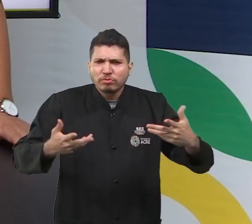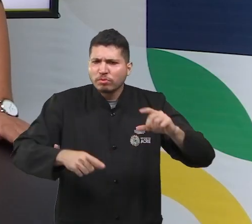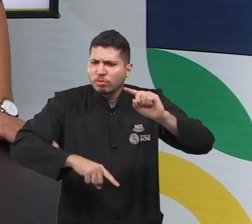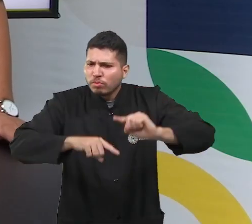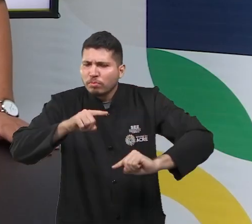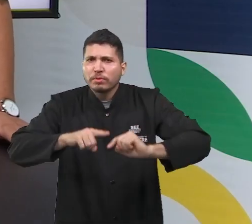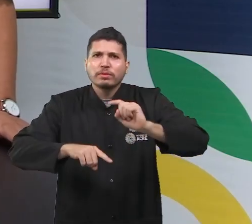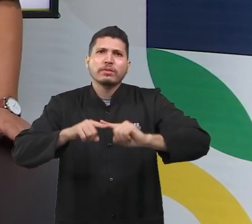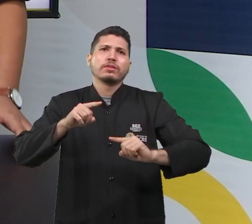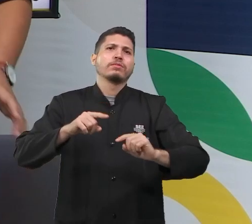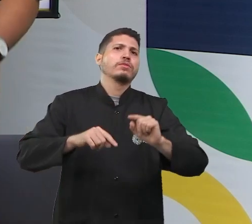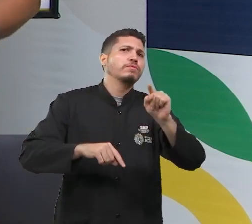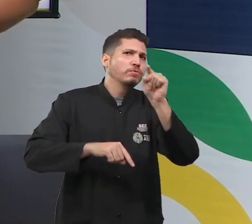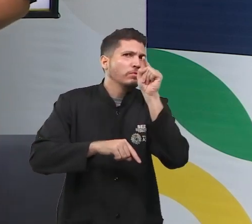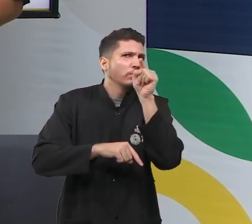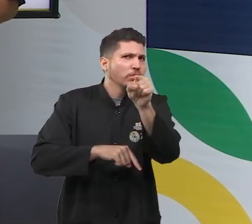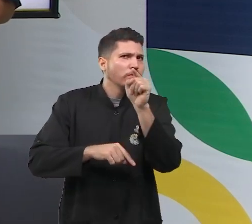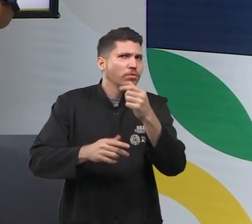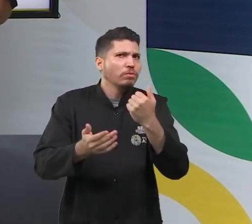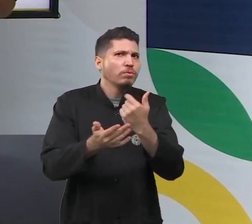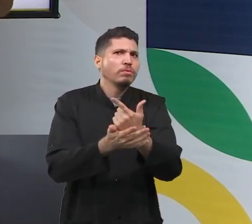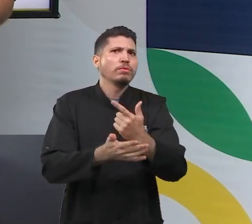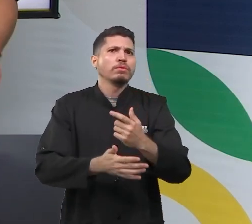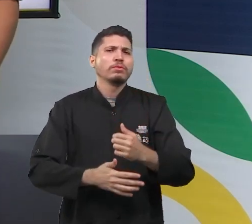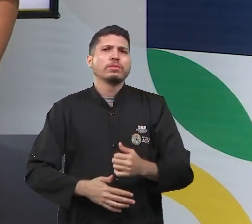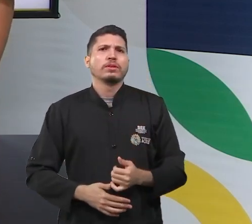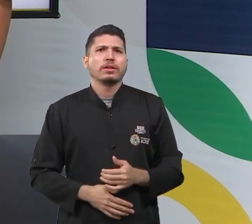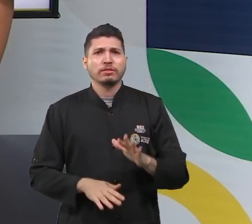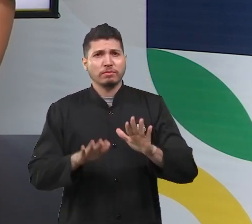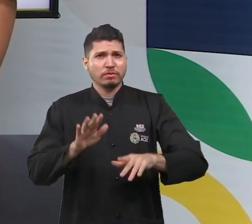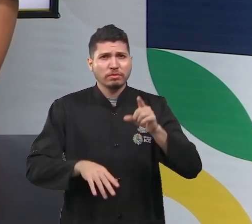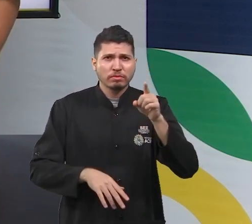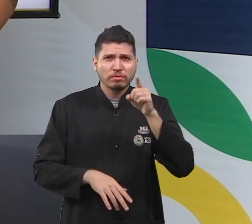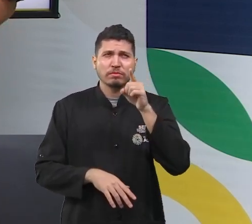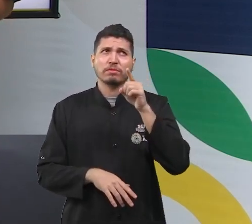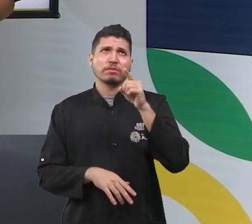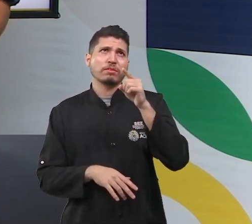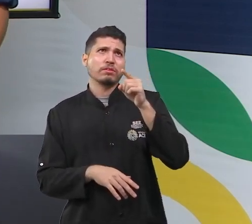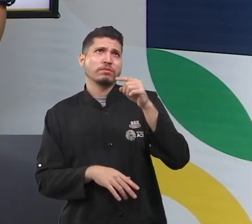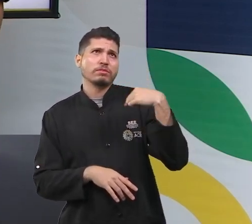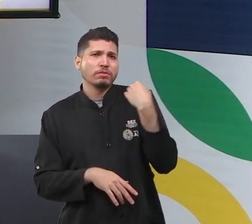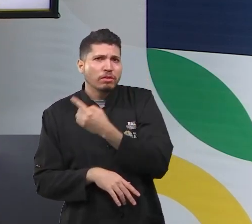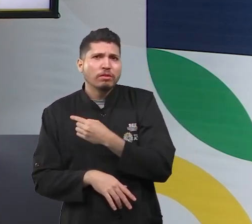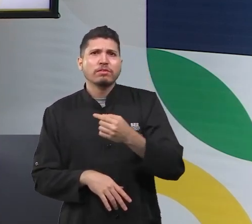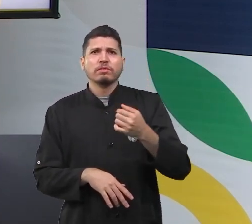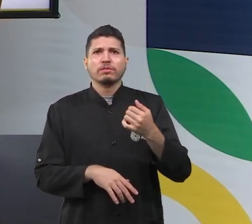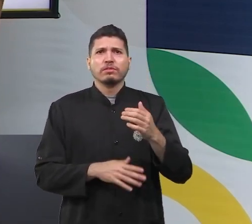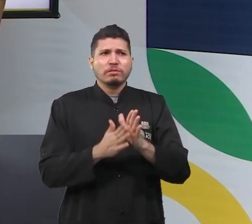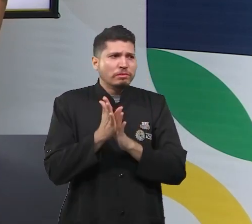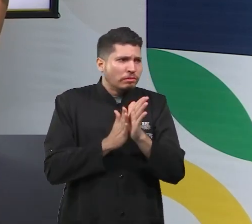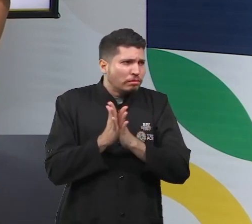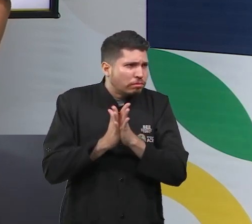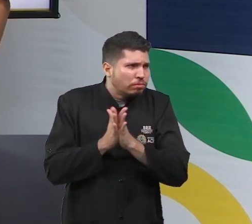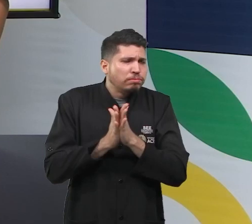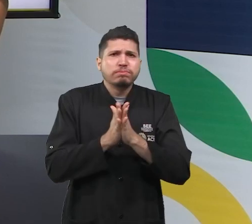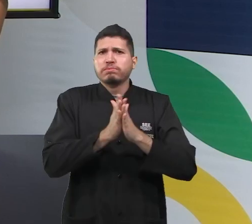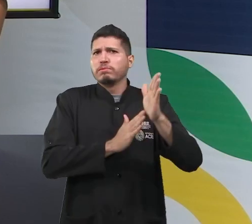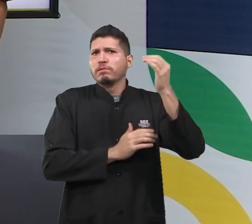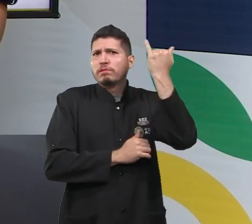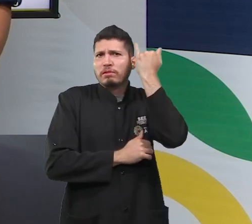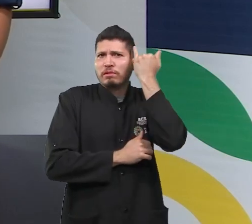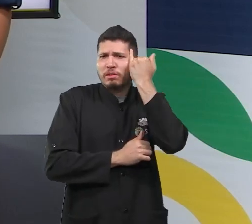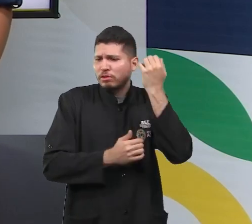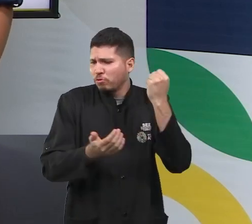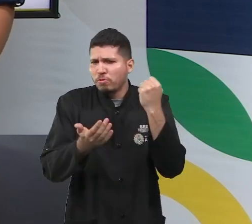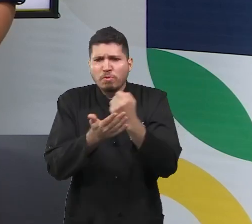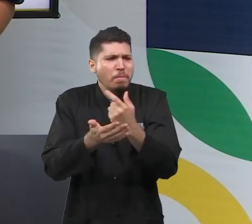de dinheiro. Quando você está tedioso, quando você está ansioso, acaba comprando por impulso